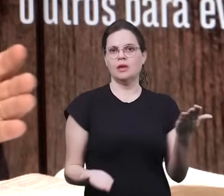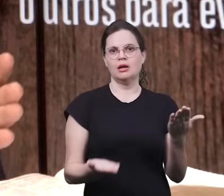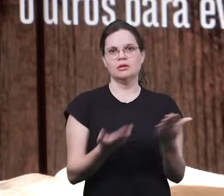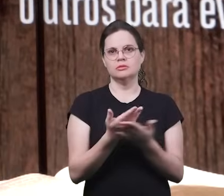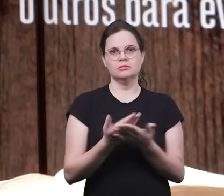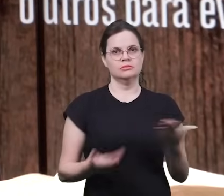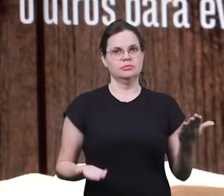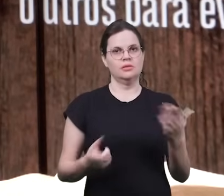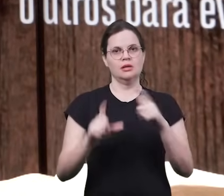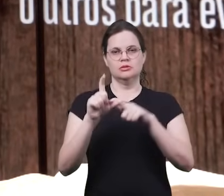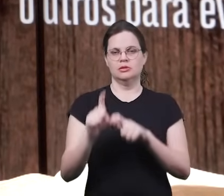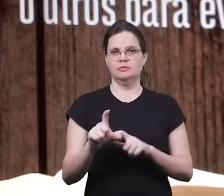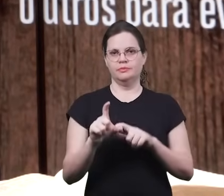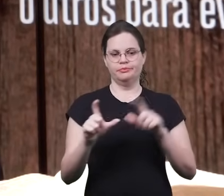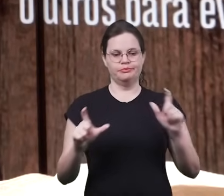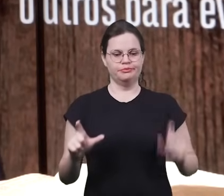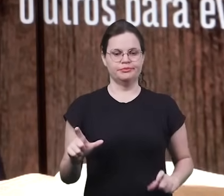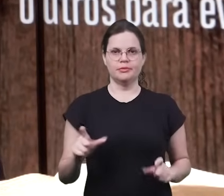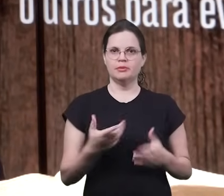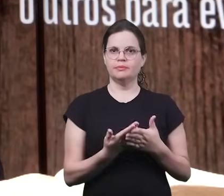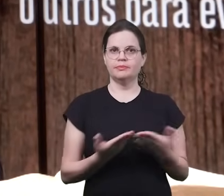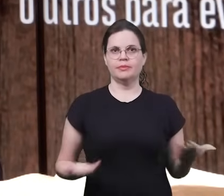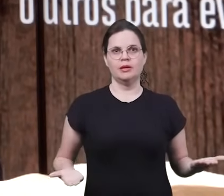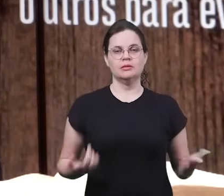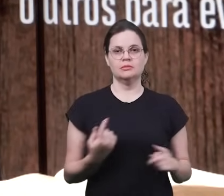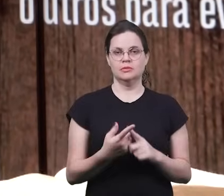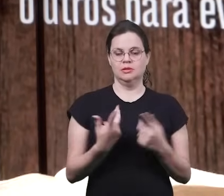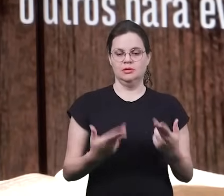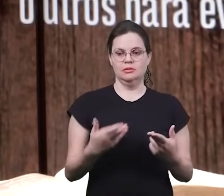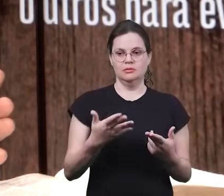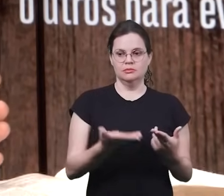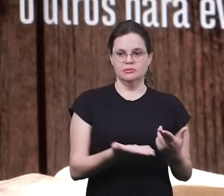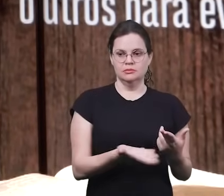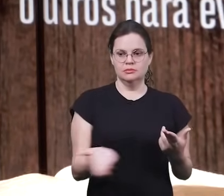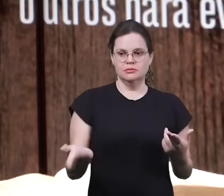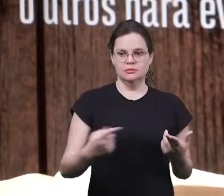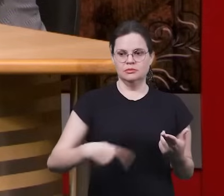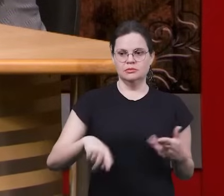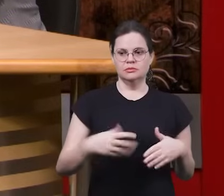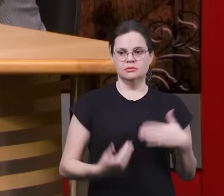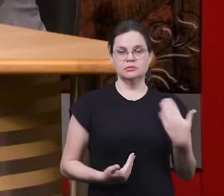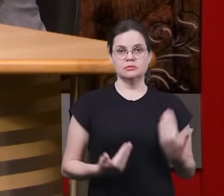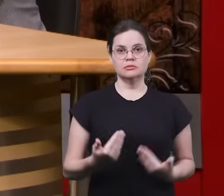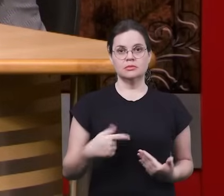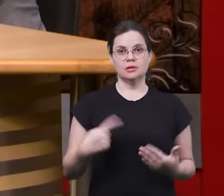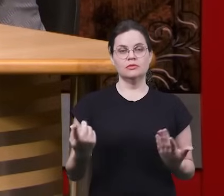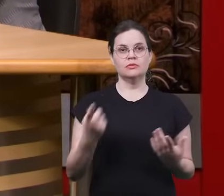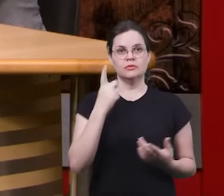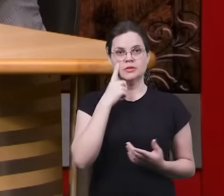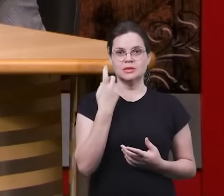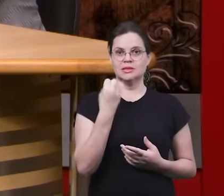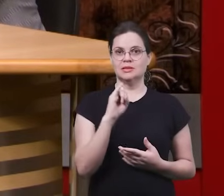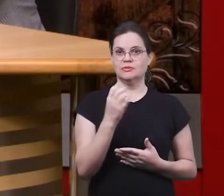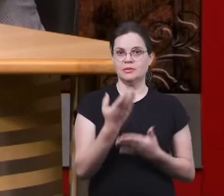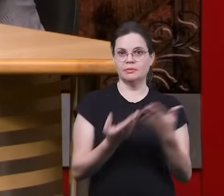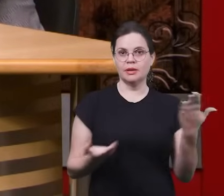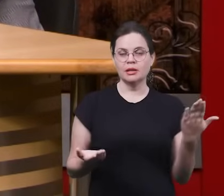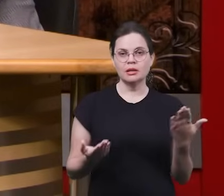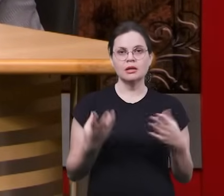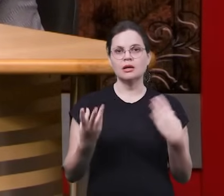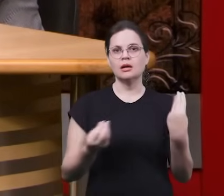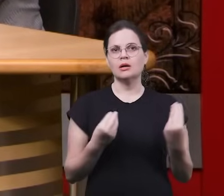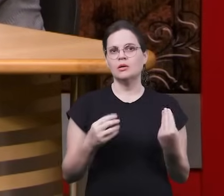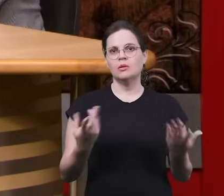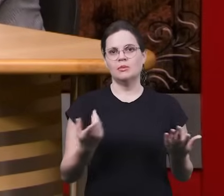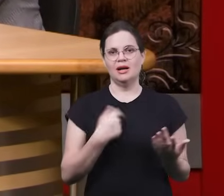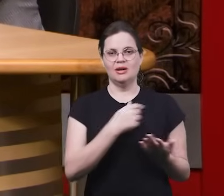ficou sem direção. Ali no caso do reino, né? Aqui no caso do rebanho. Porque é muito importante. Se perder essa direção, aí